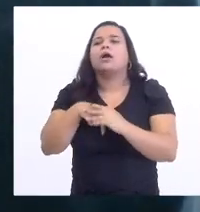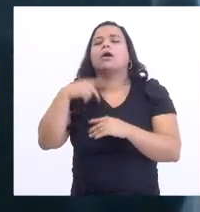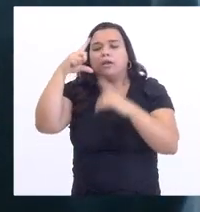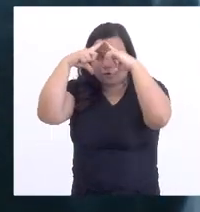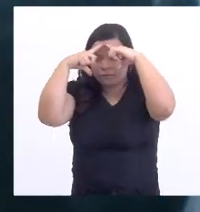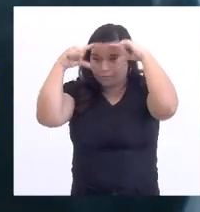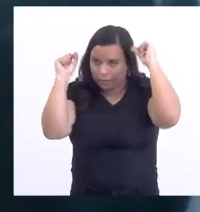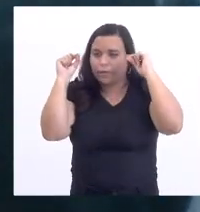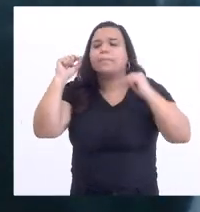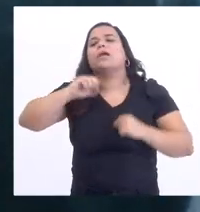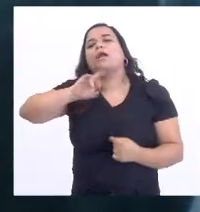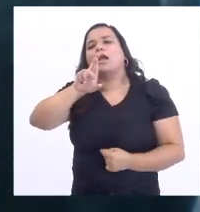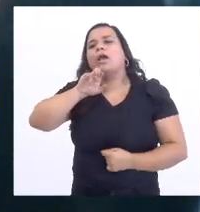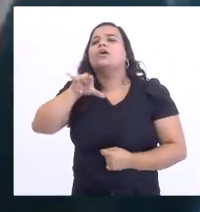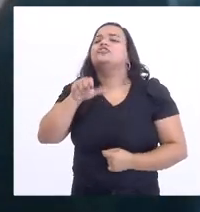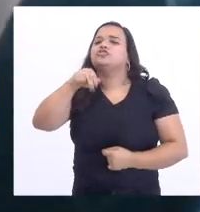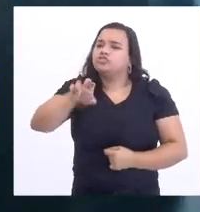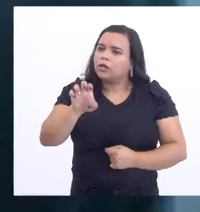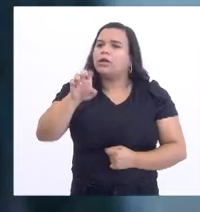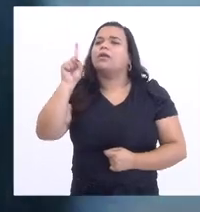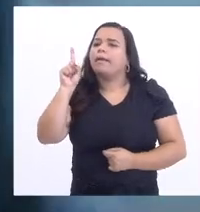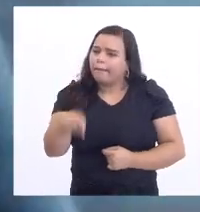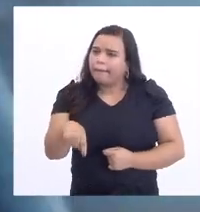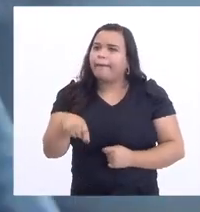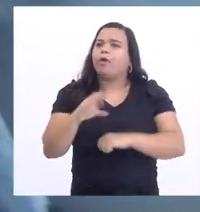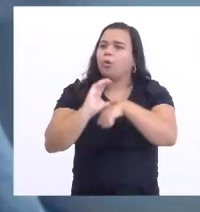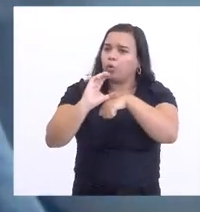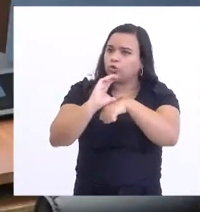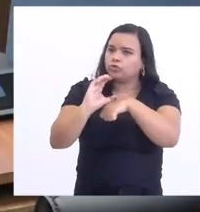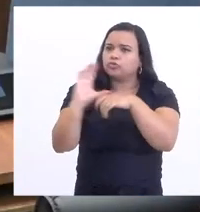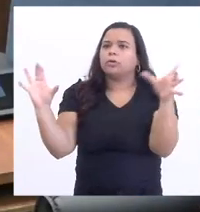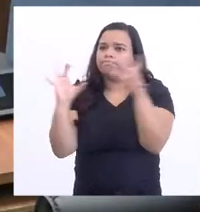é pela constitucionalidade com emenda.